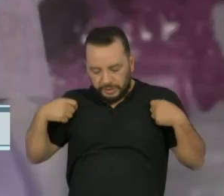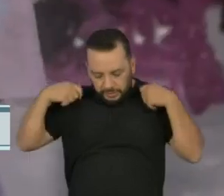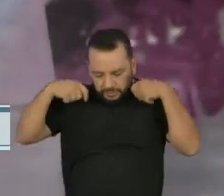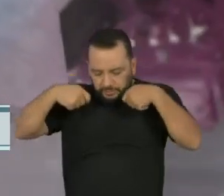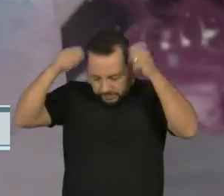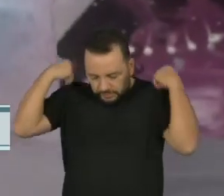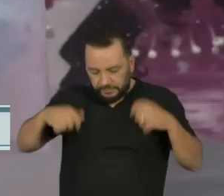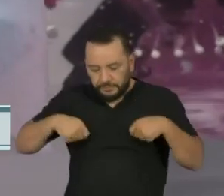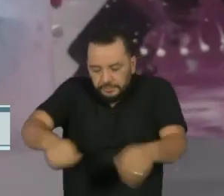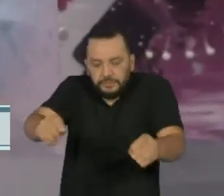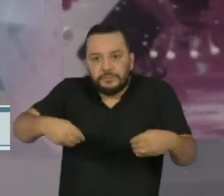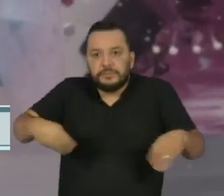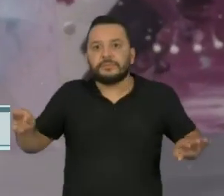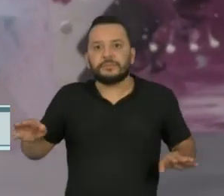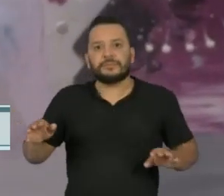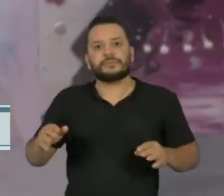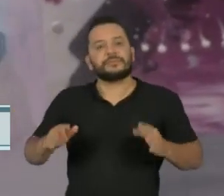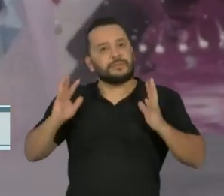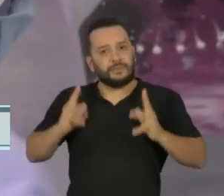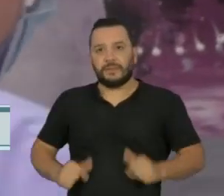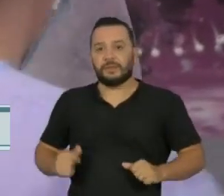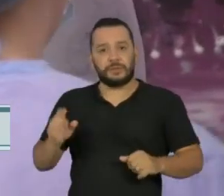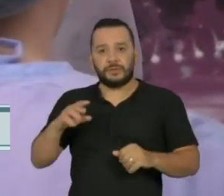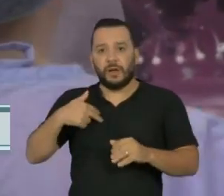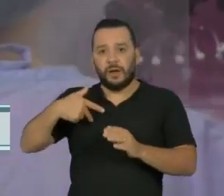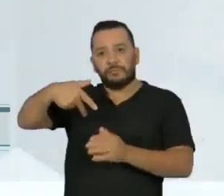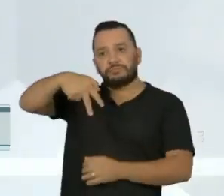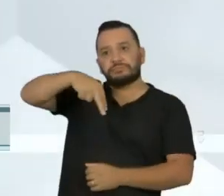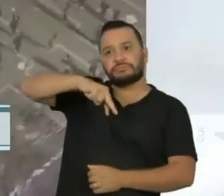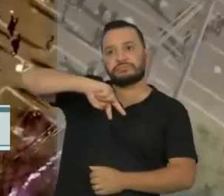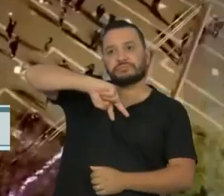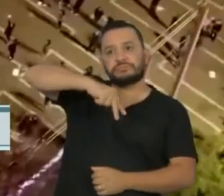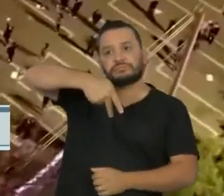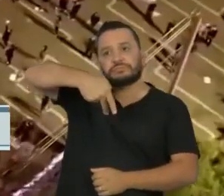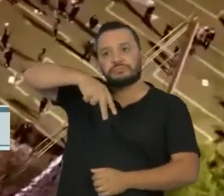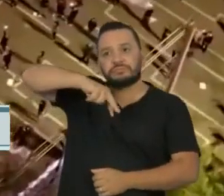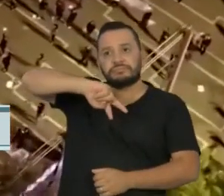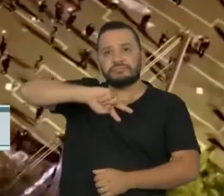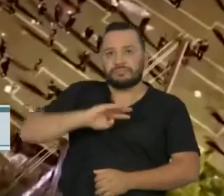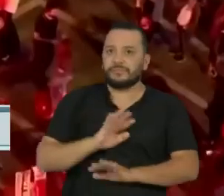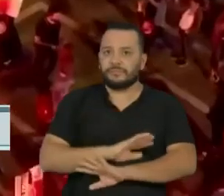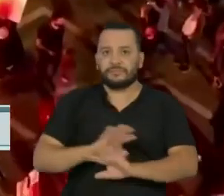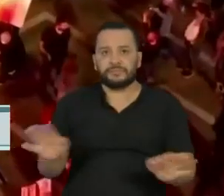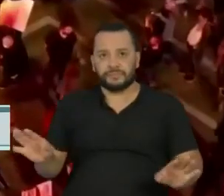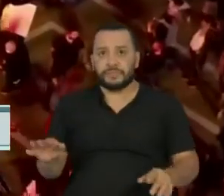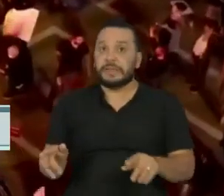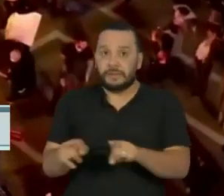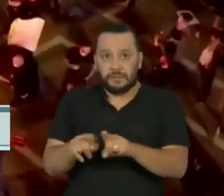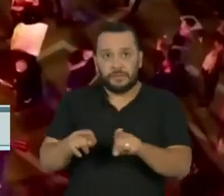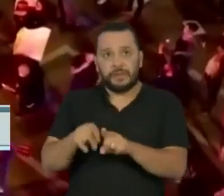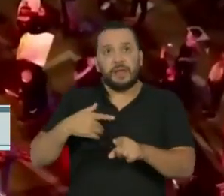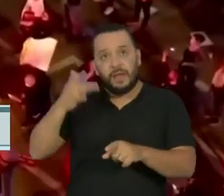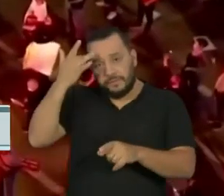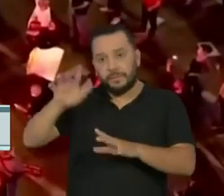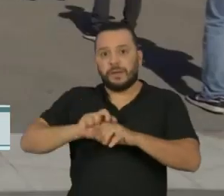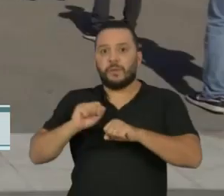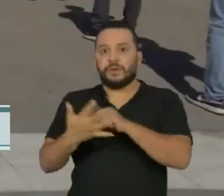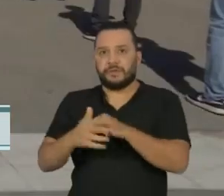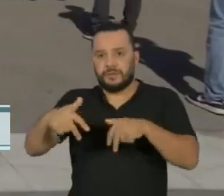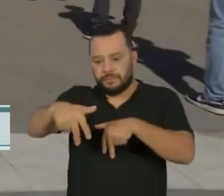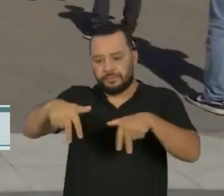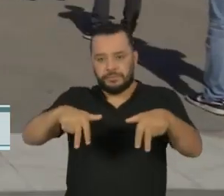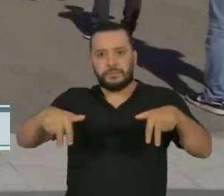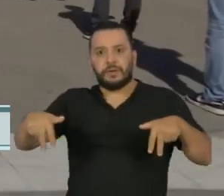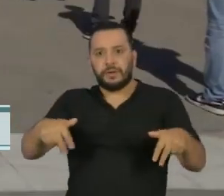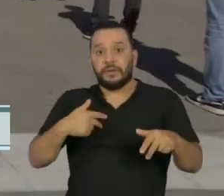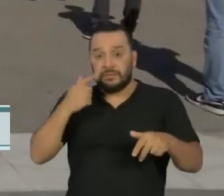pé, sob a estrutura e girando no mesmo local. As medidas para evitar o contágio do coronavírus sufocaram